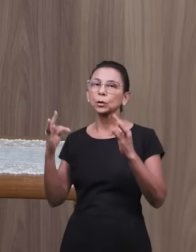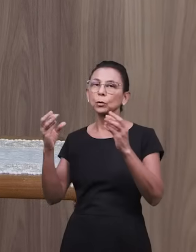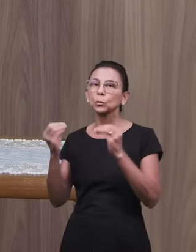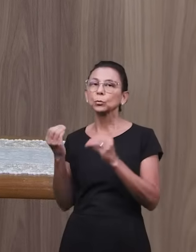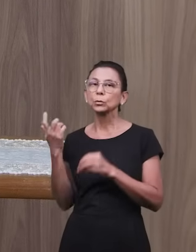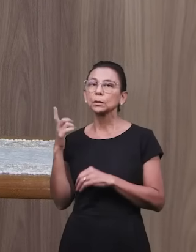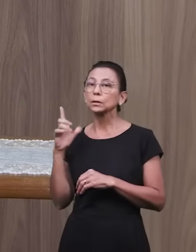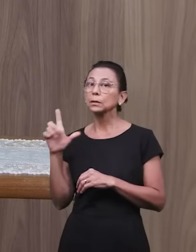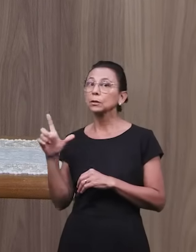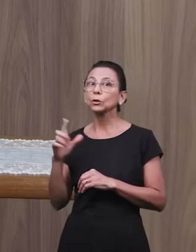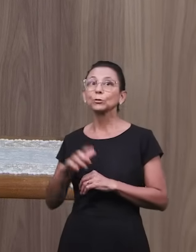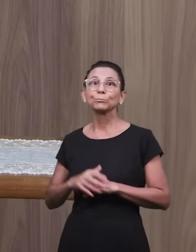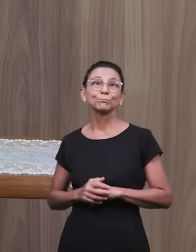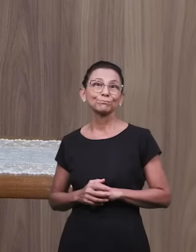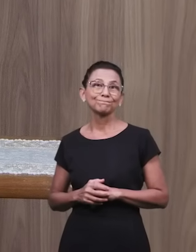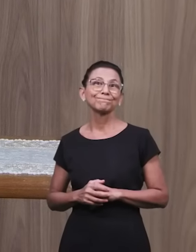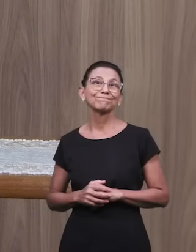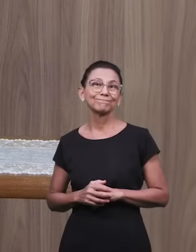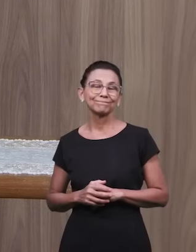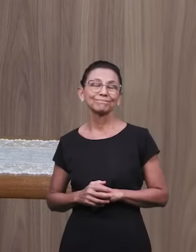recursos com zelo,